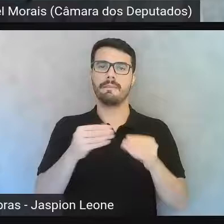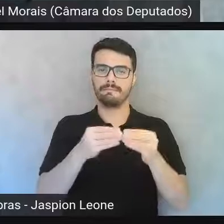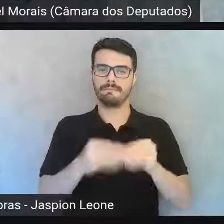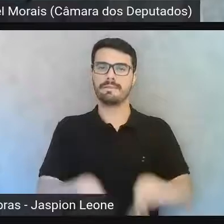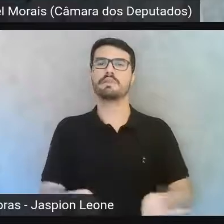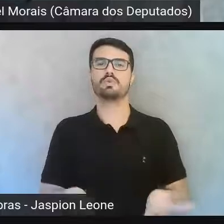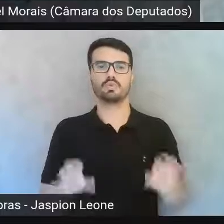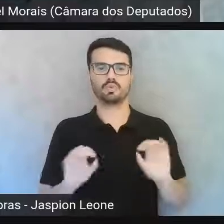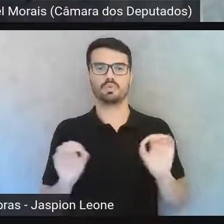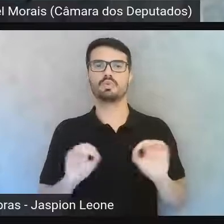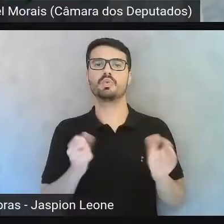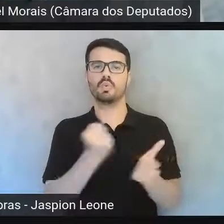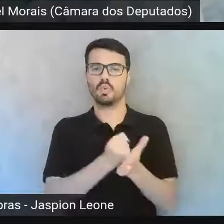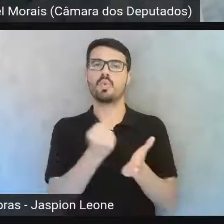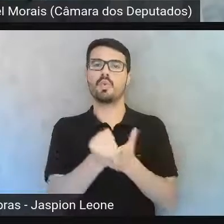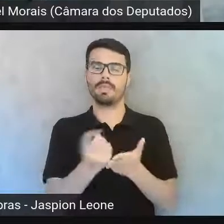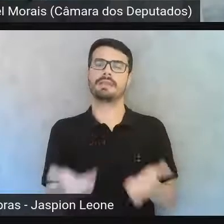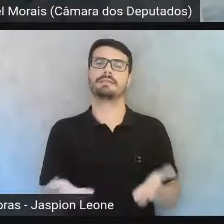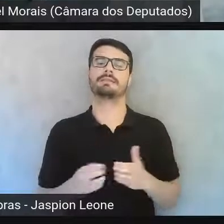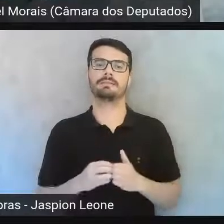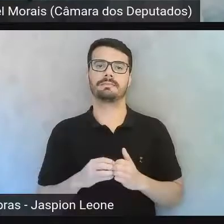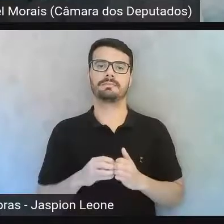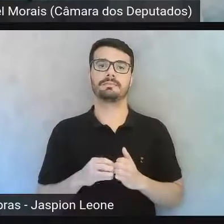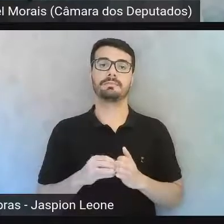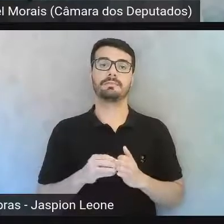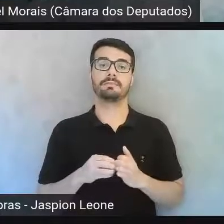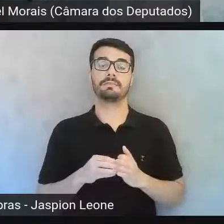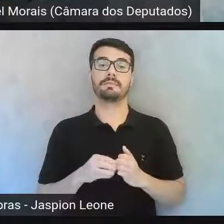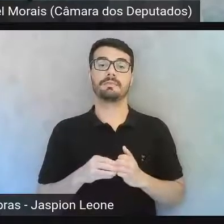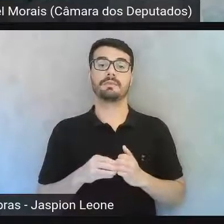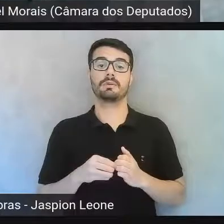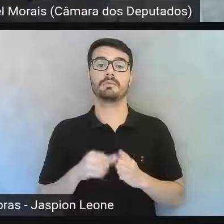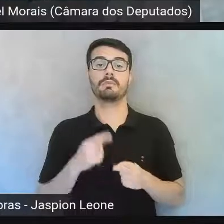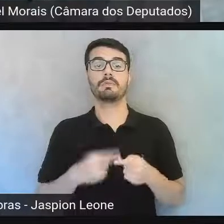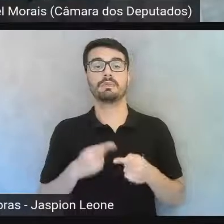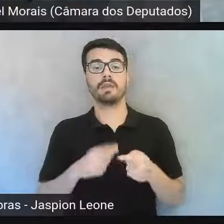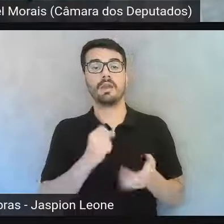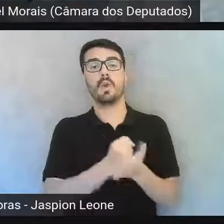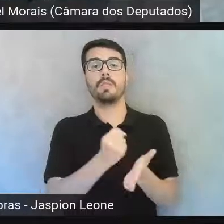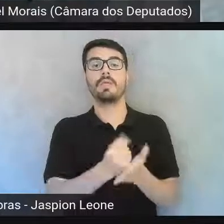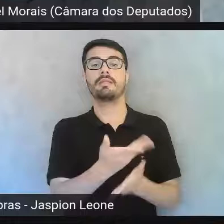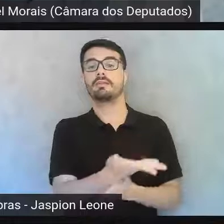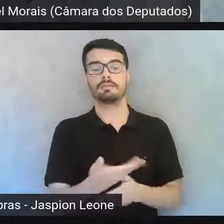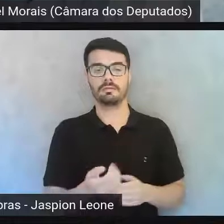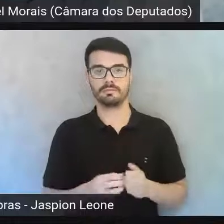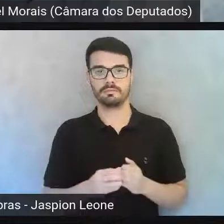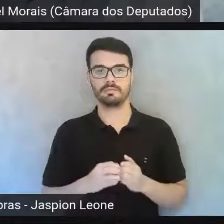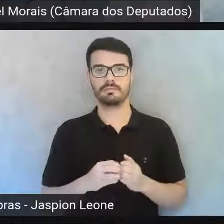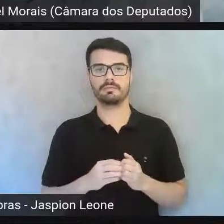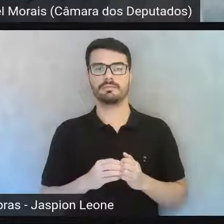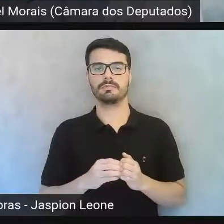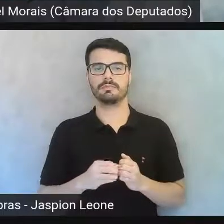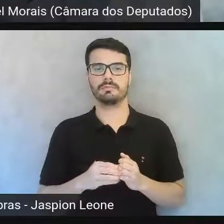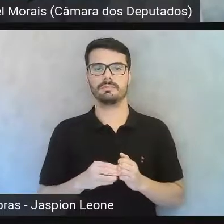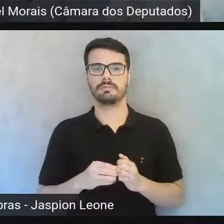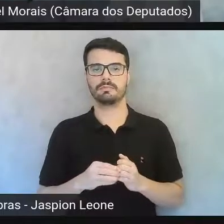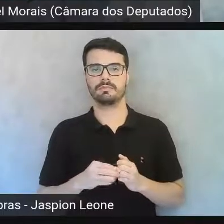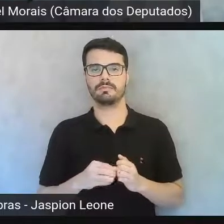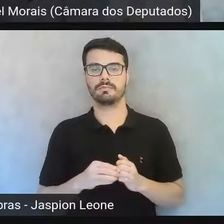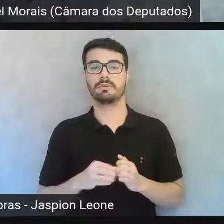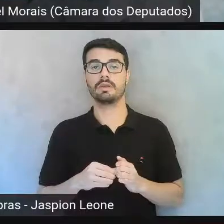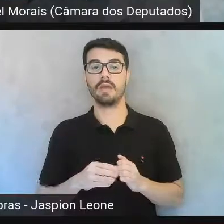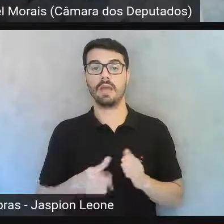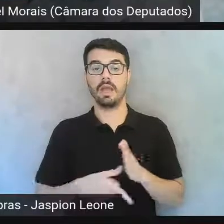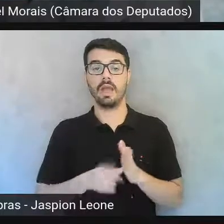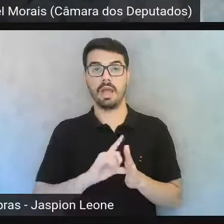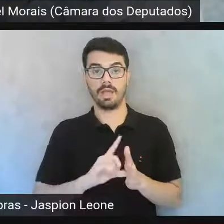nas contratações. E por que eu fiz aquilo? Então, eu acho que, em termos de... nunca se foi tão